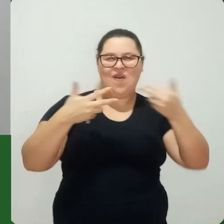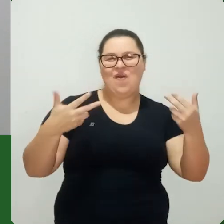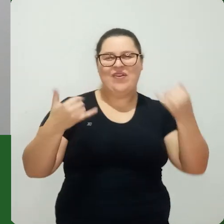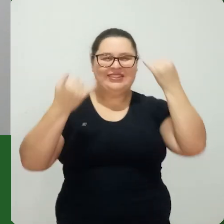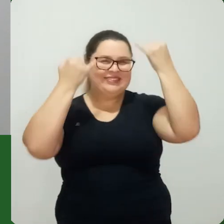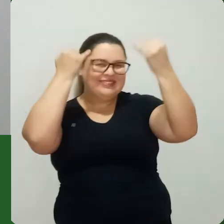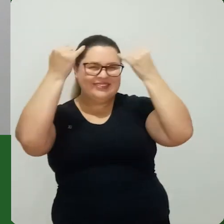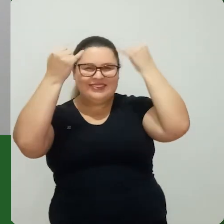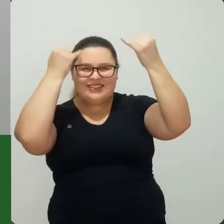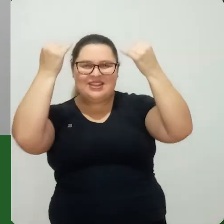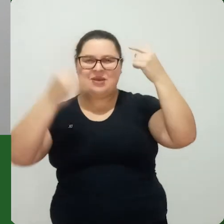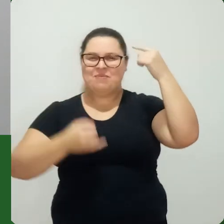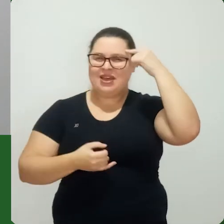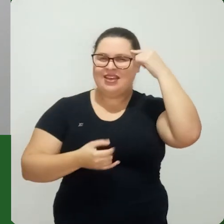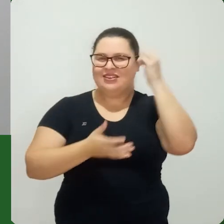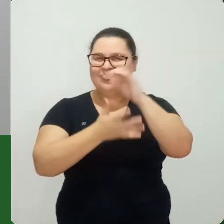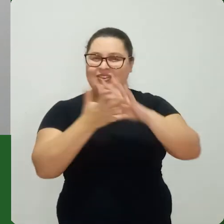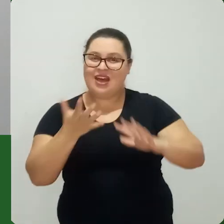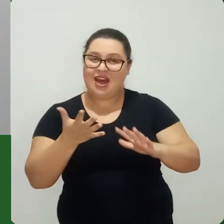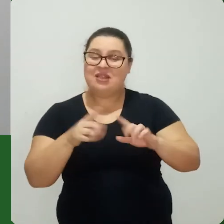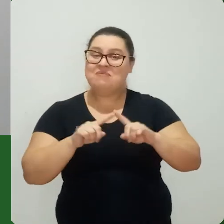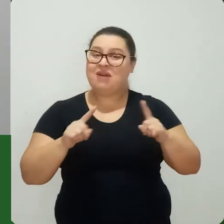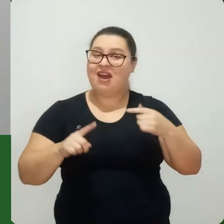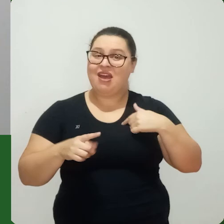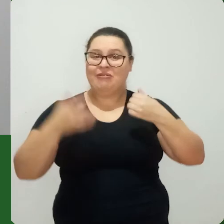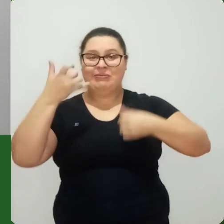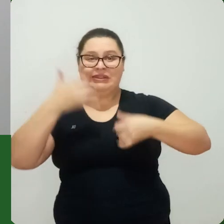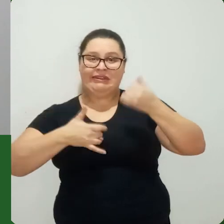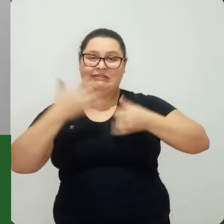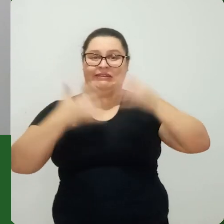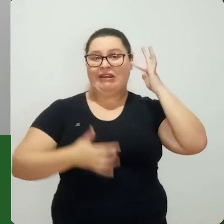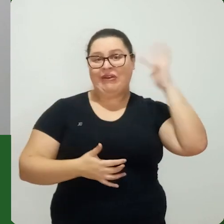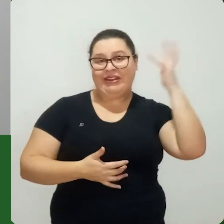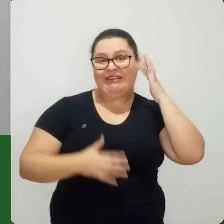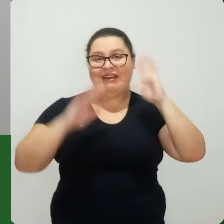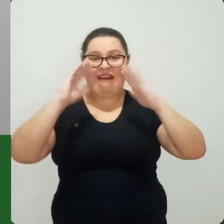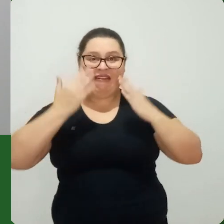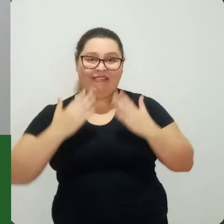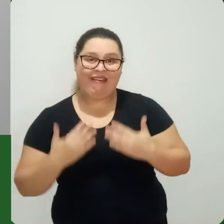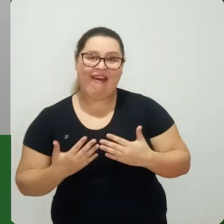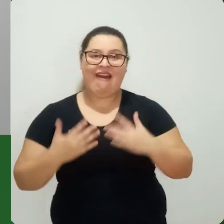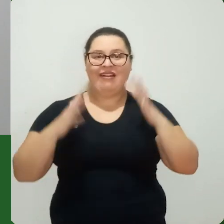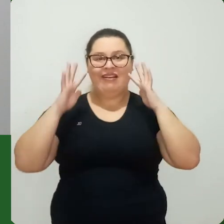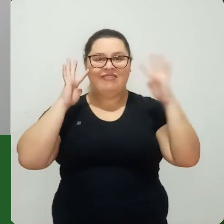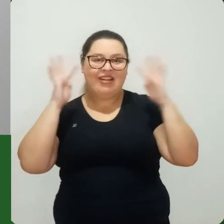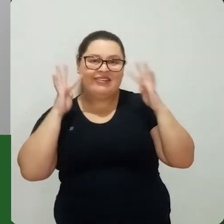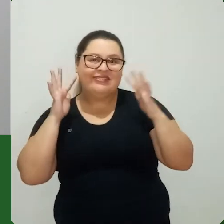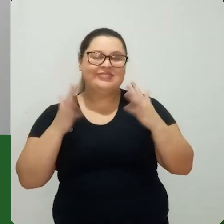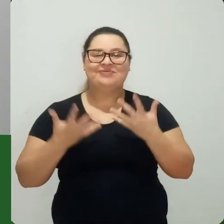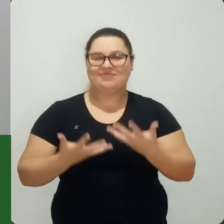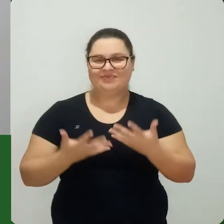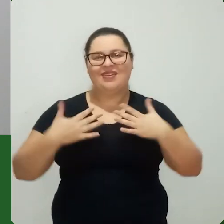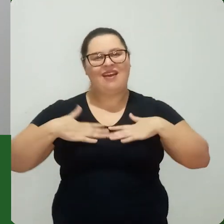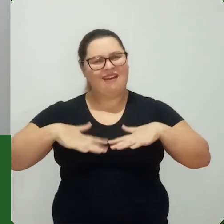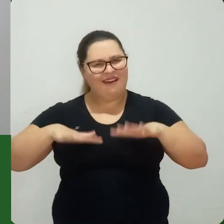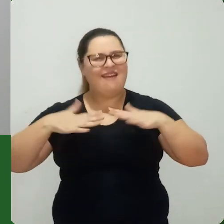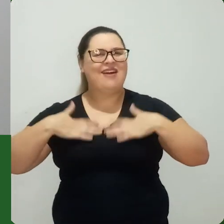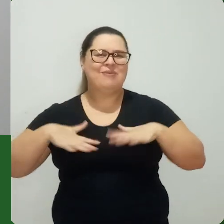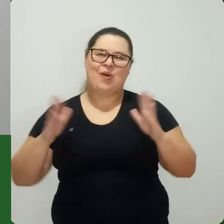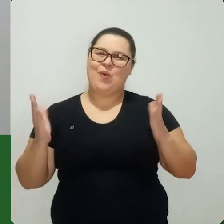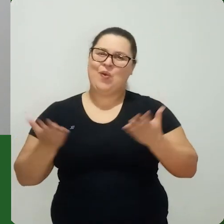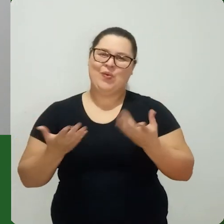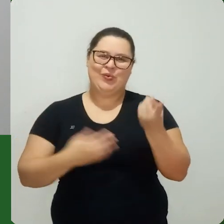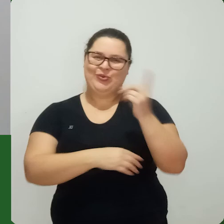já pensando no que vai fazer nas fotografias, nos exercícios, eu tô aqui falando de teoria, tô aqui falando de análise, tô fazendo